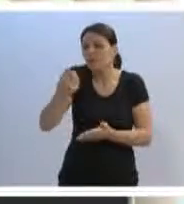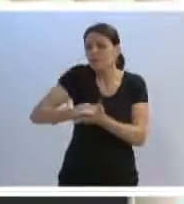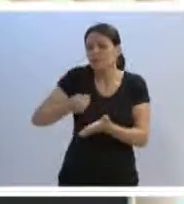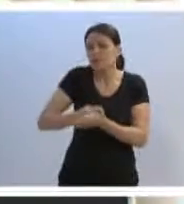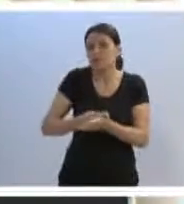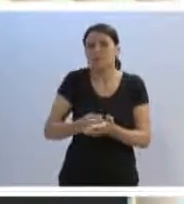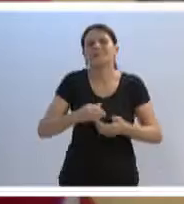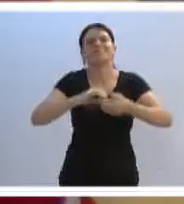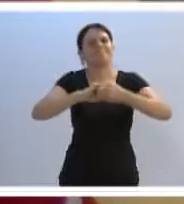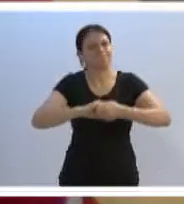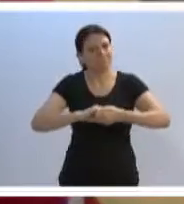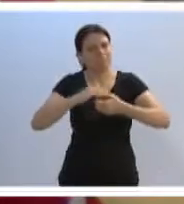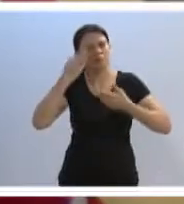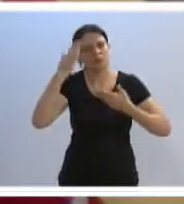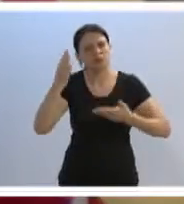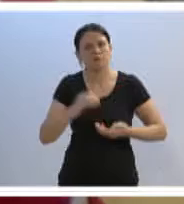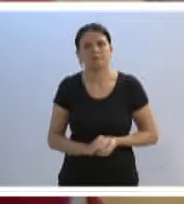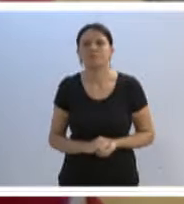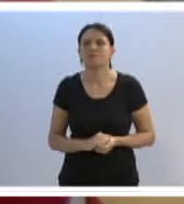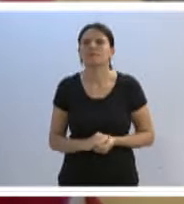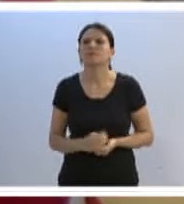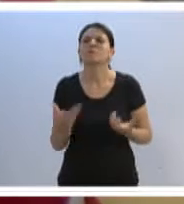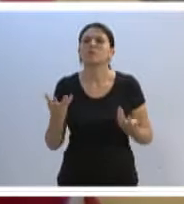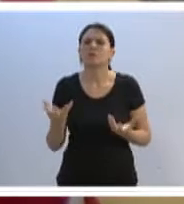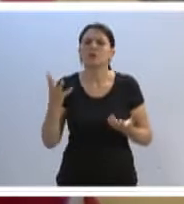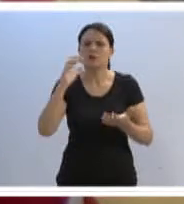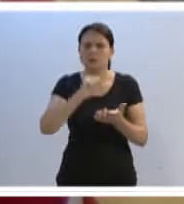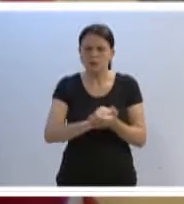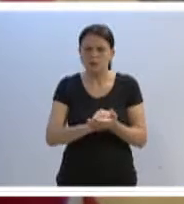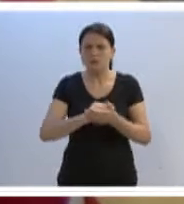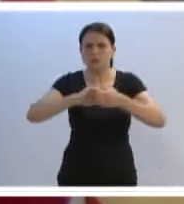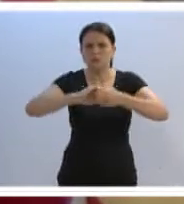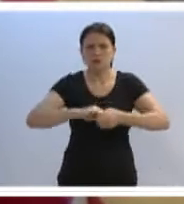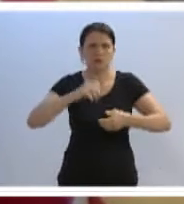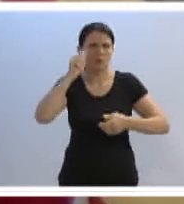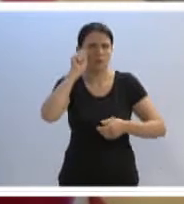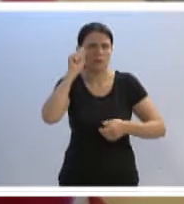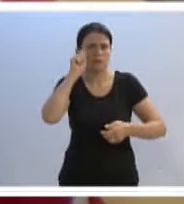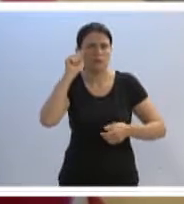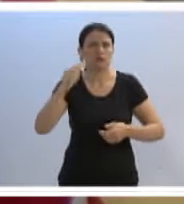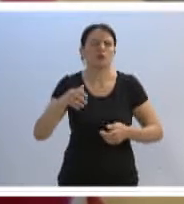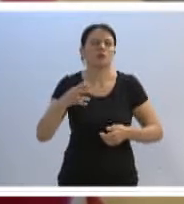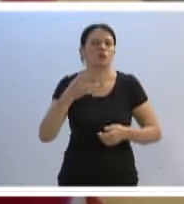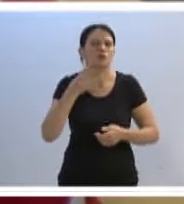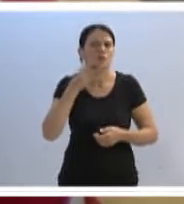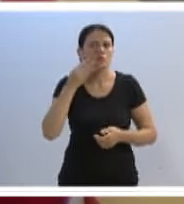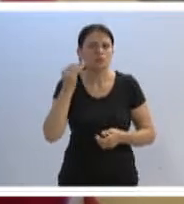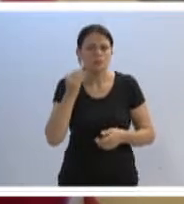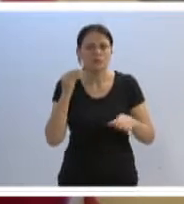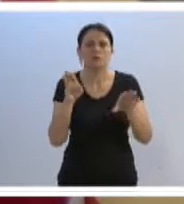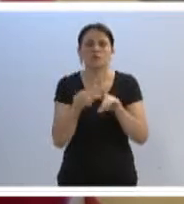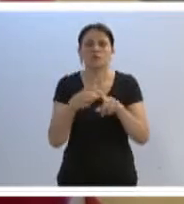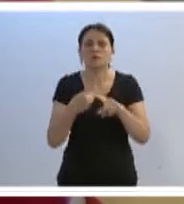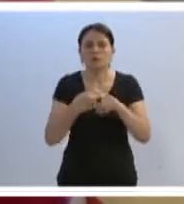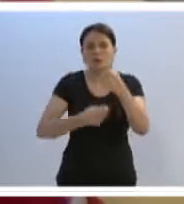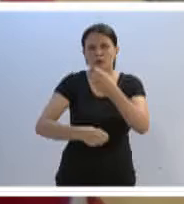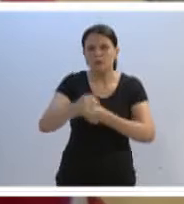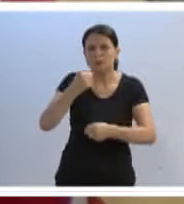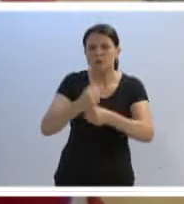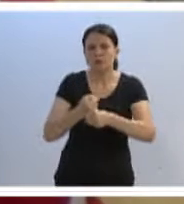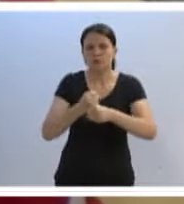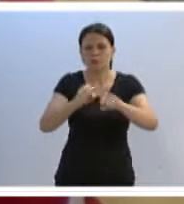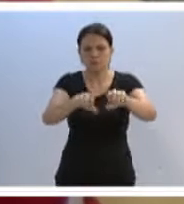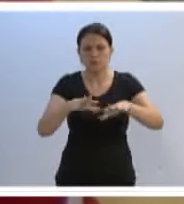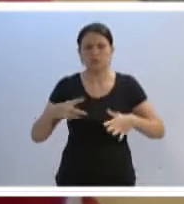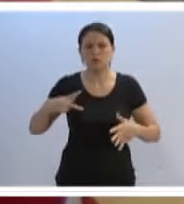Obrigado, parabéns. Perfeito, inclusive registrar e parabenizar o vereador Almir Vieira e você, o vereador Gilson, que ano passado fizeram aquela audiência pública, estive presente,